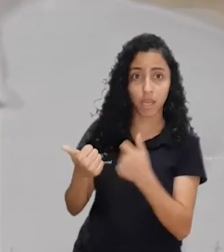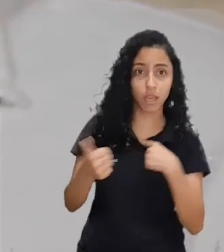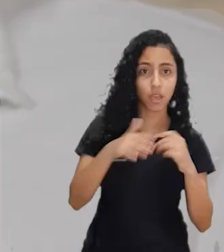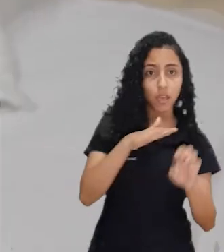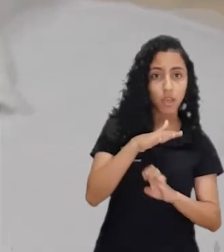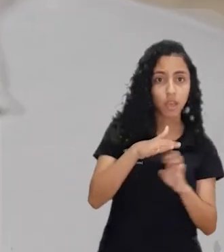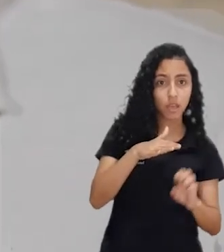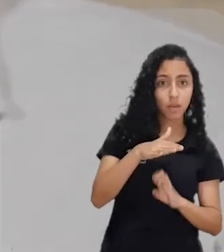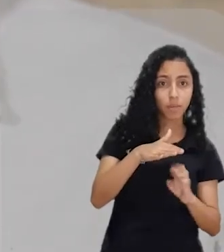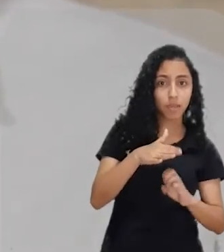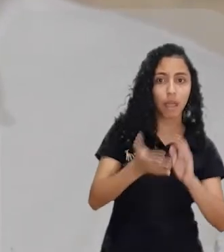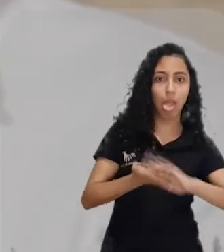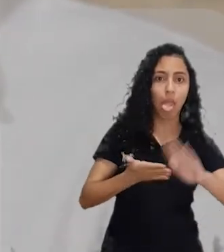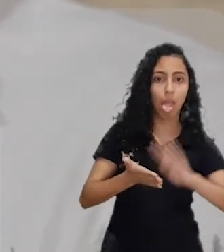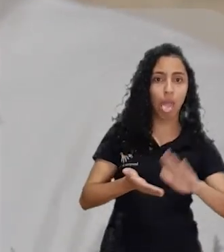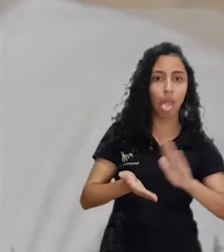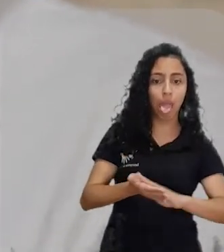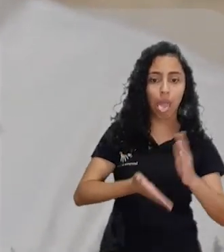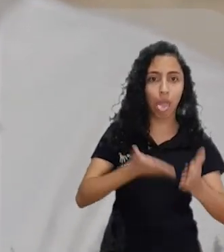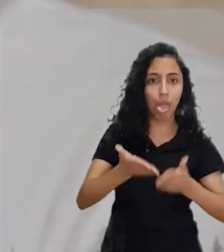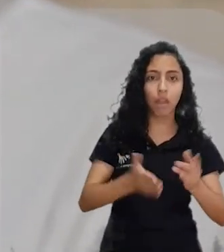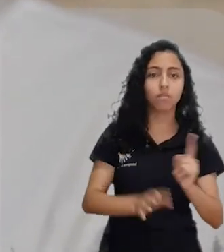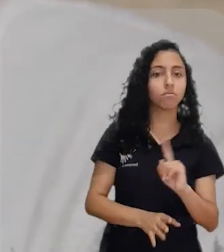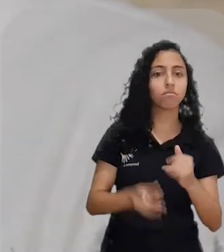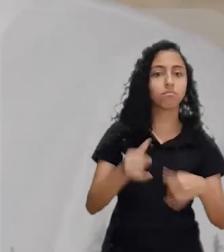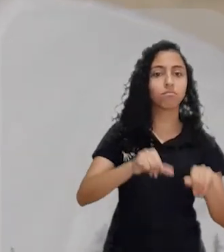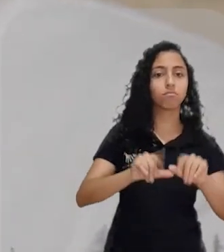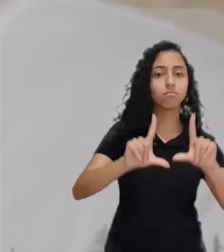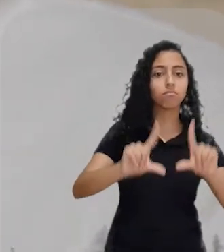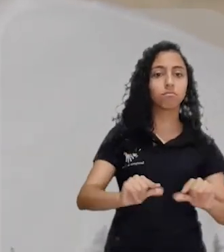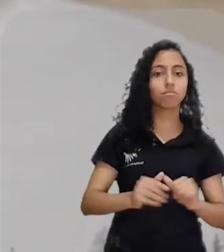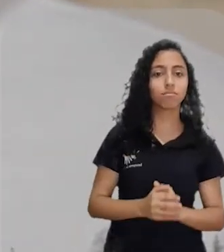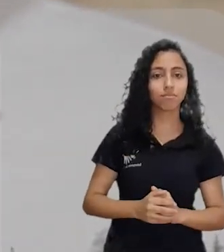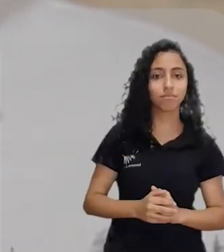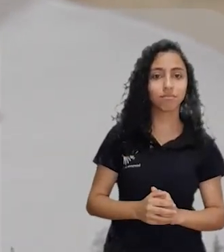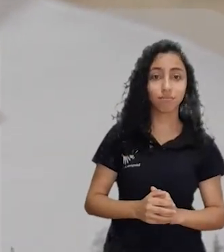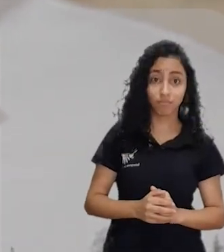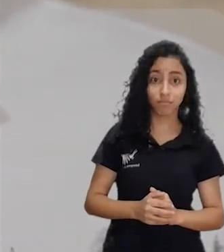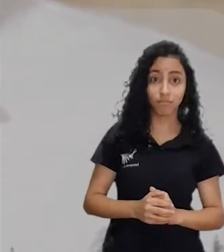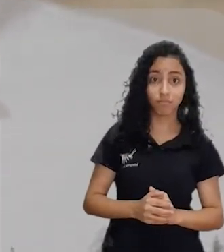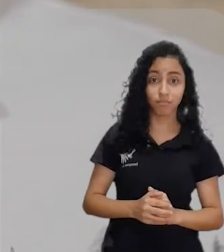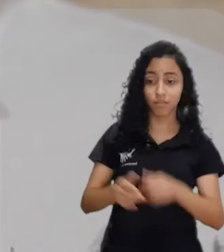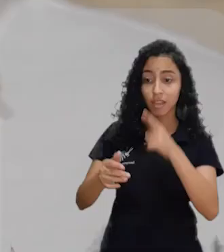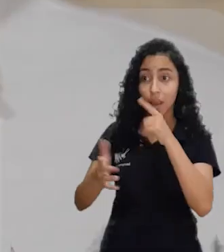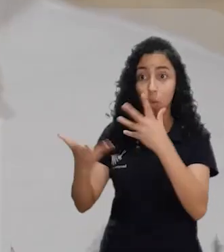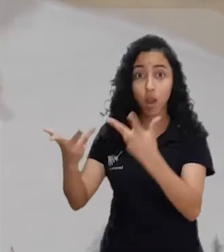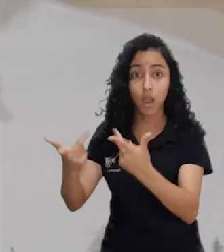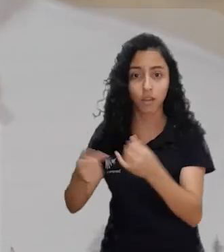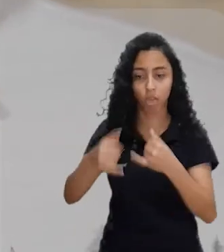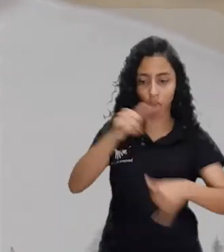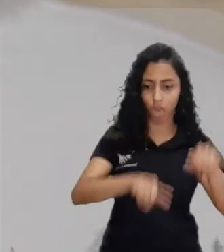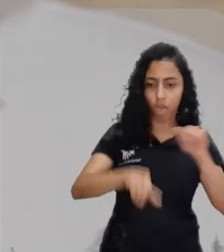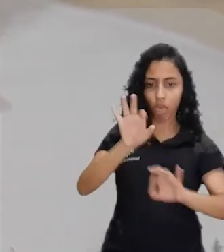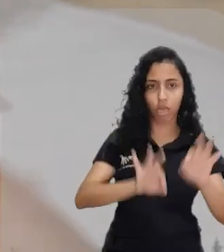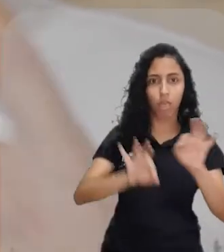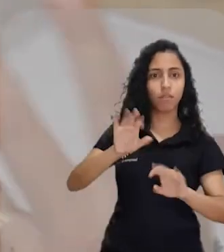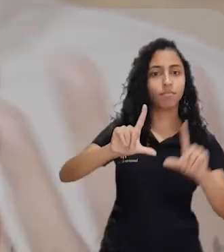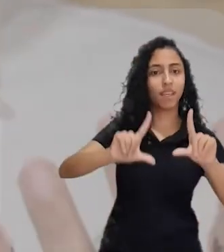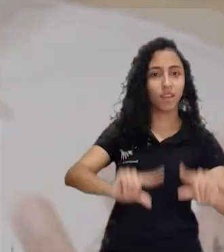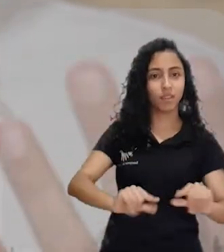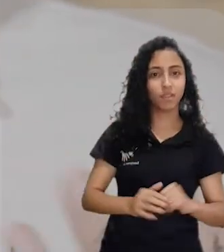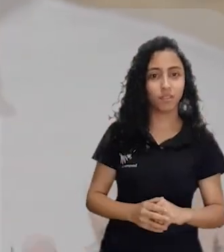incidir num menor custo para a empresa tratar aquela água. Então, logo, a empresa tem um custo também de tratamento menor. Então,